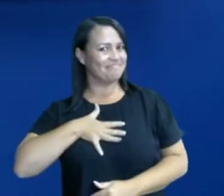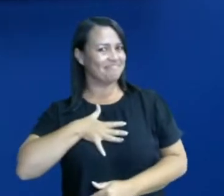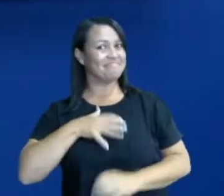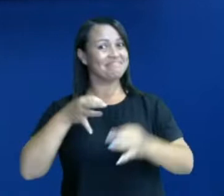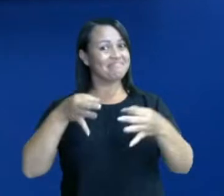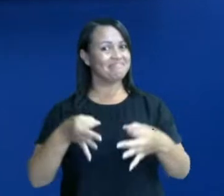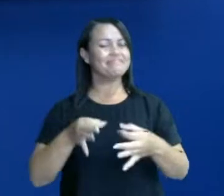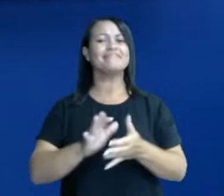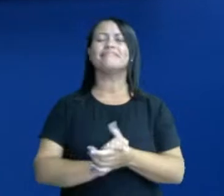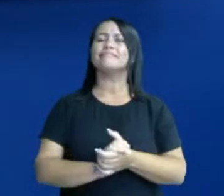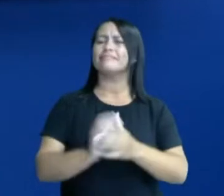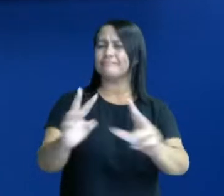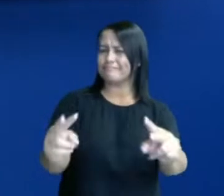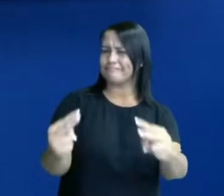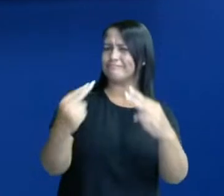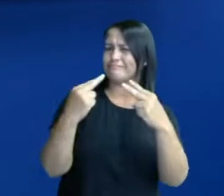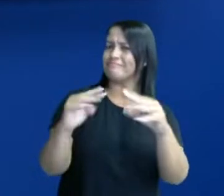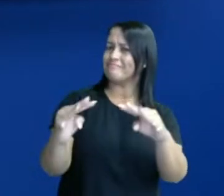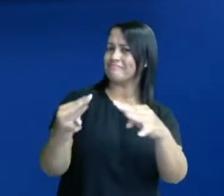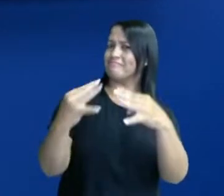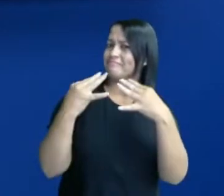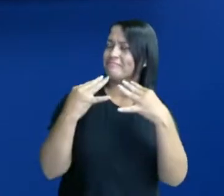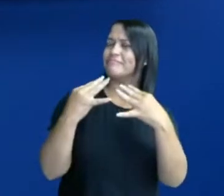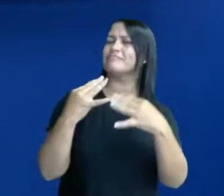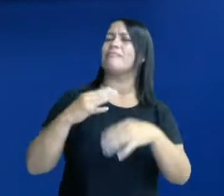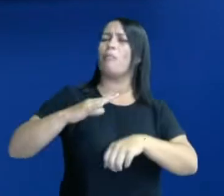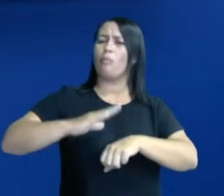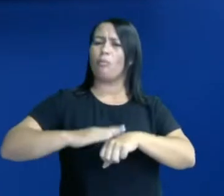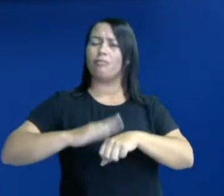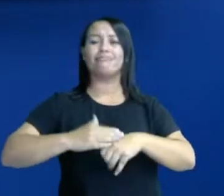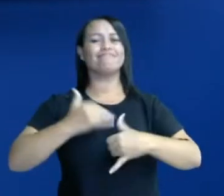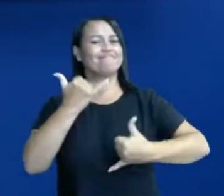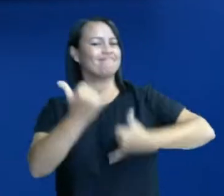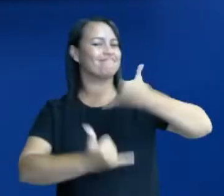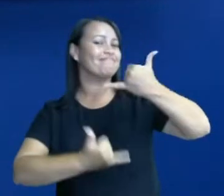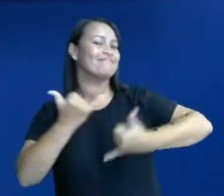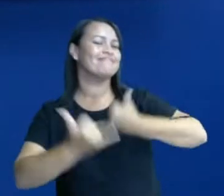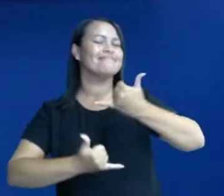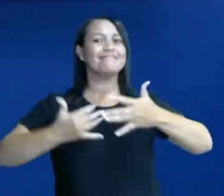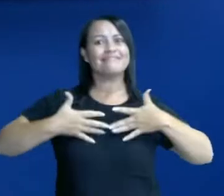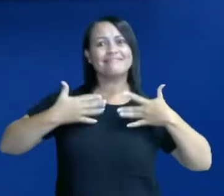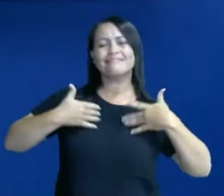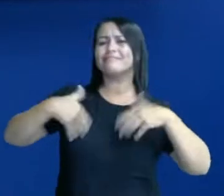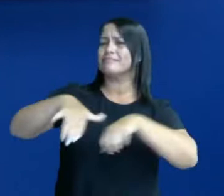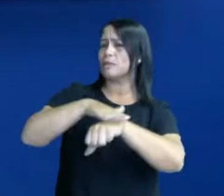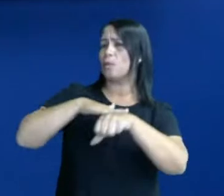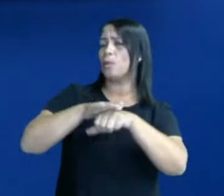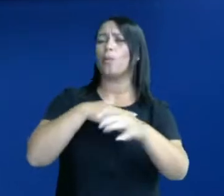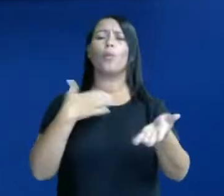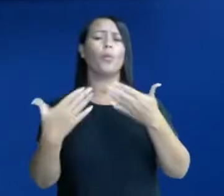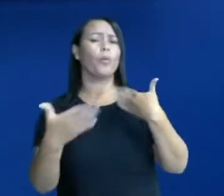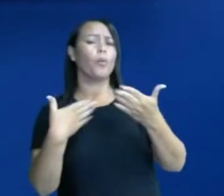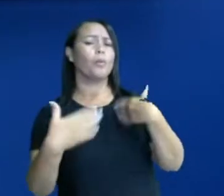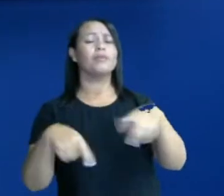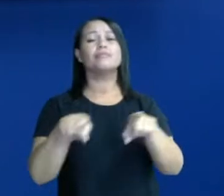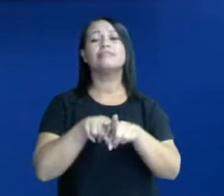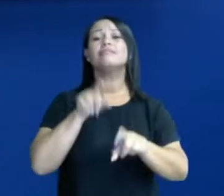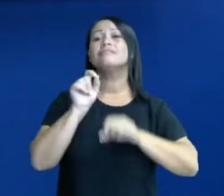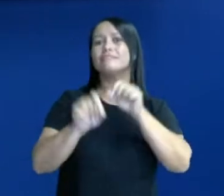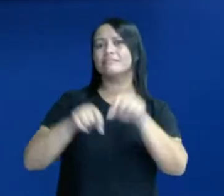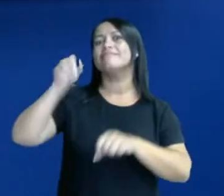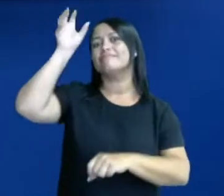tá certo? Vamos prestar bem atenção, vai ser um momento divertido, de conversa e de bate-papo, onde a gente também